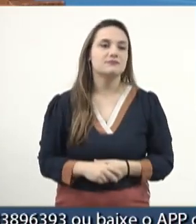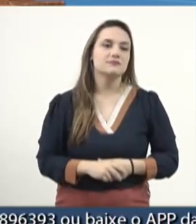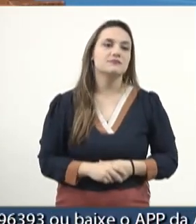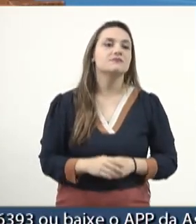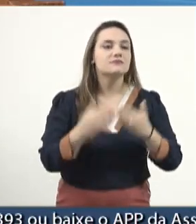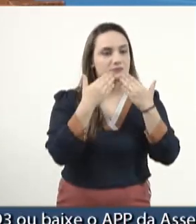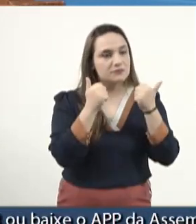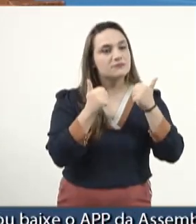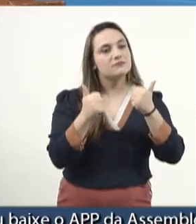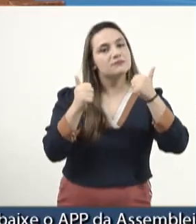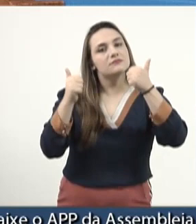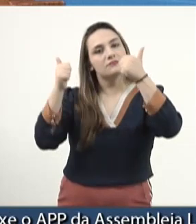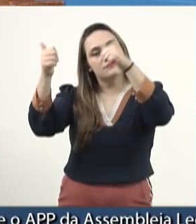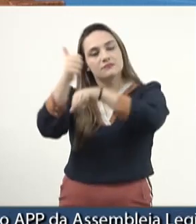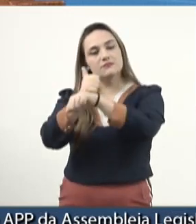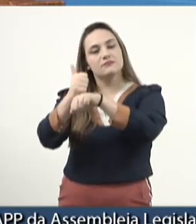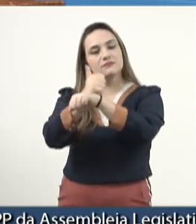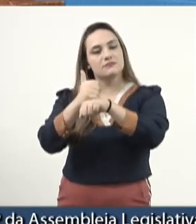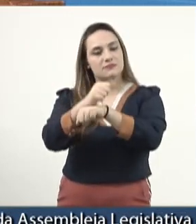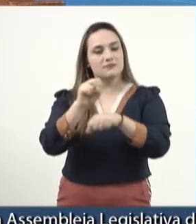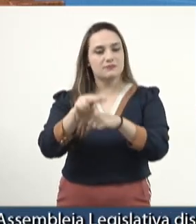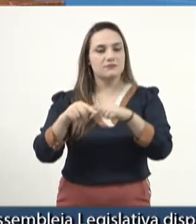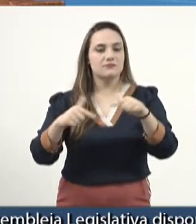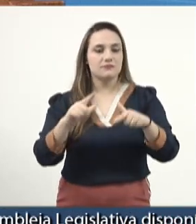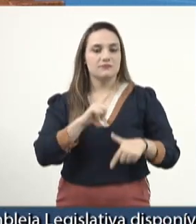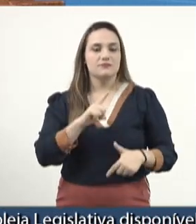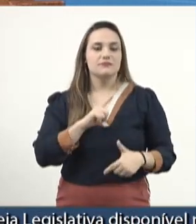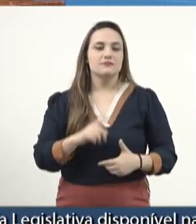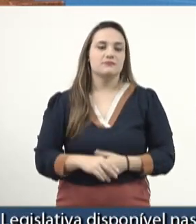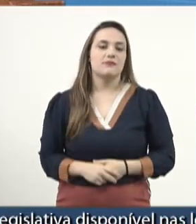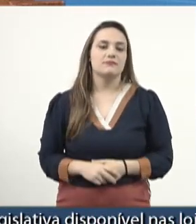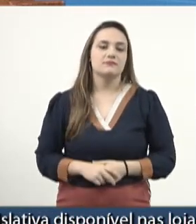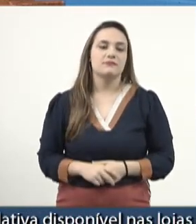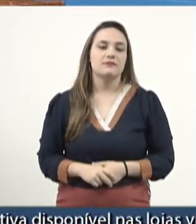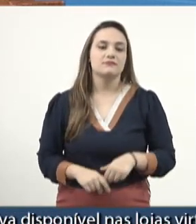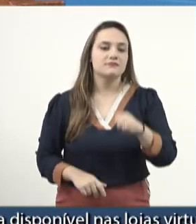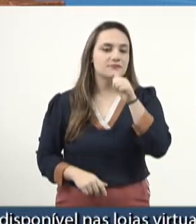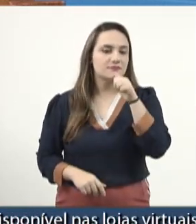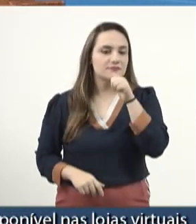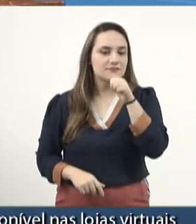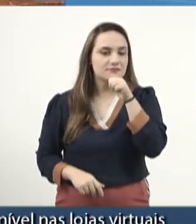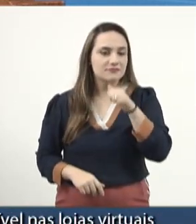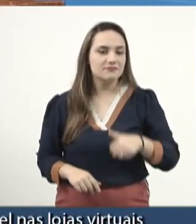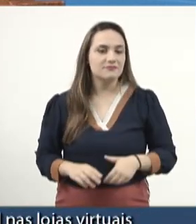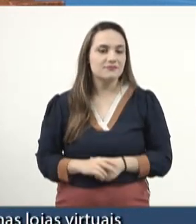melhorando a qualidade dos empregos que estão sendo gerados e a questão